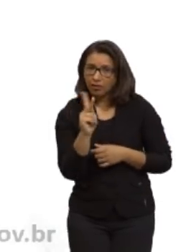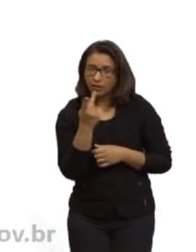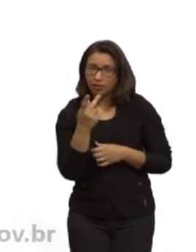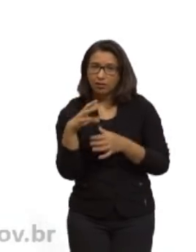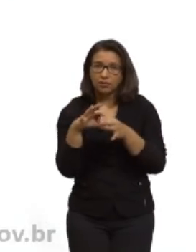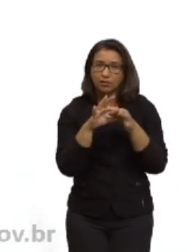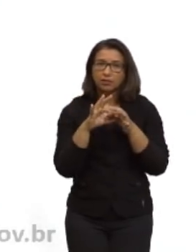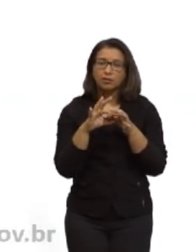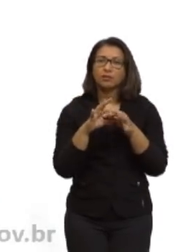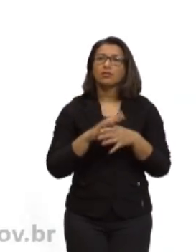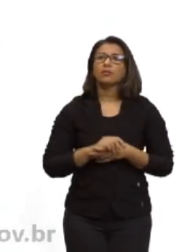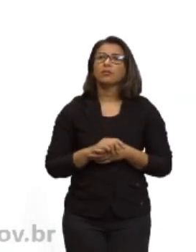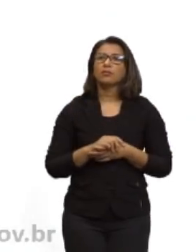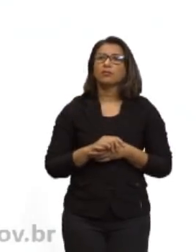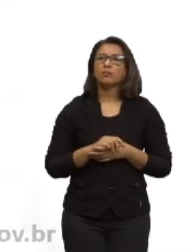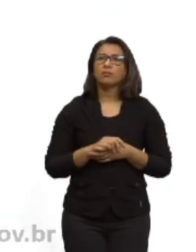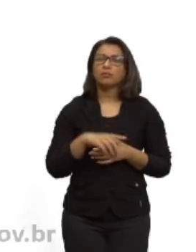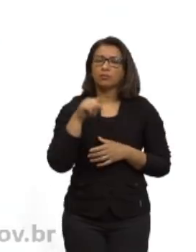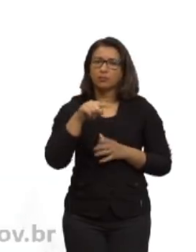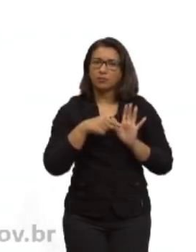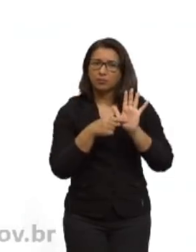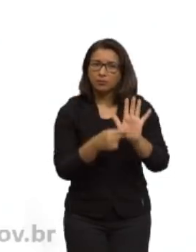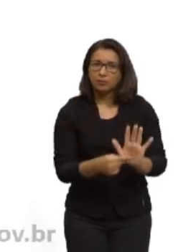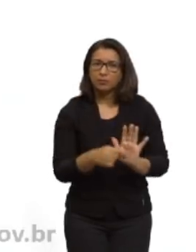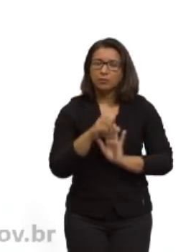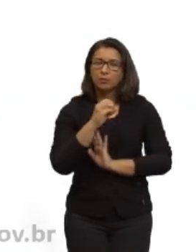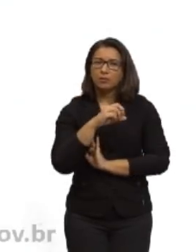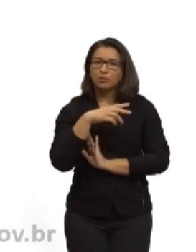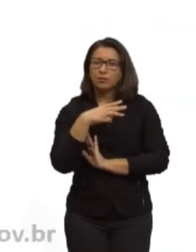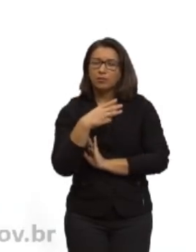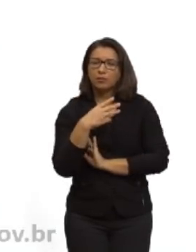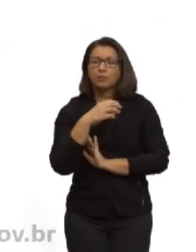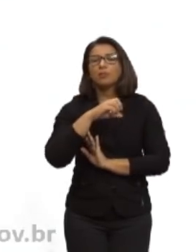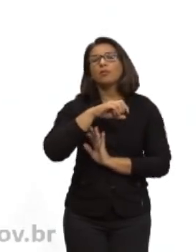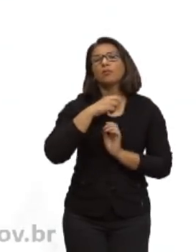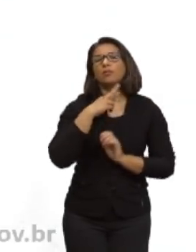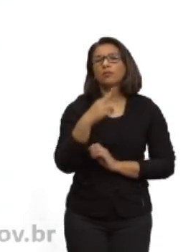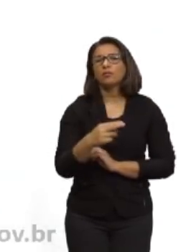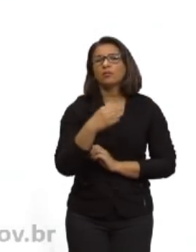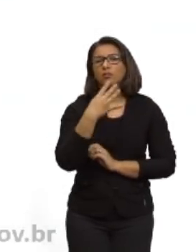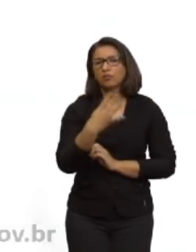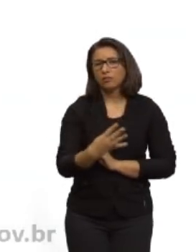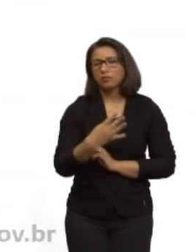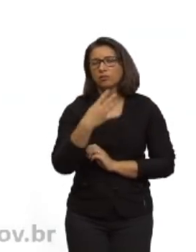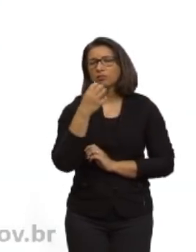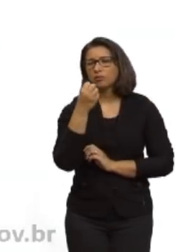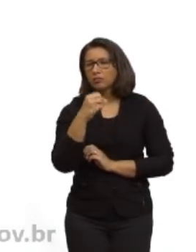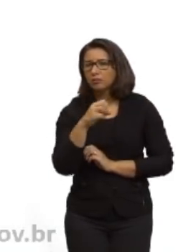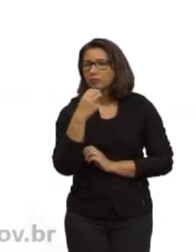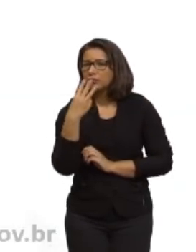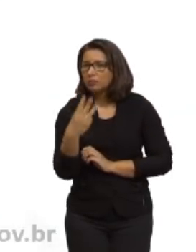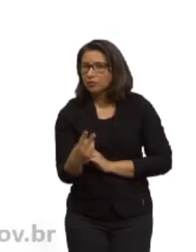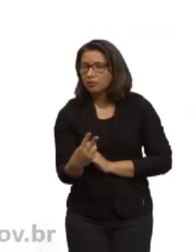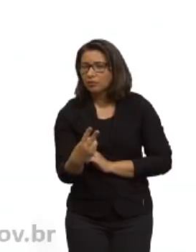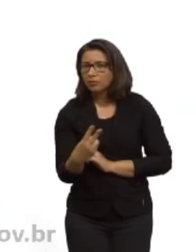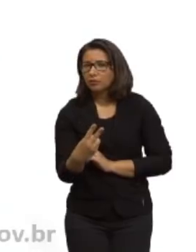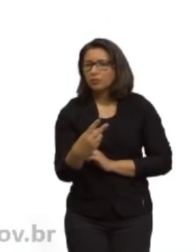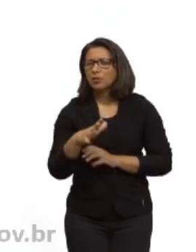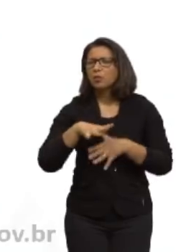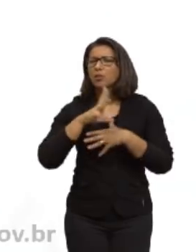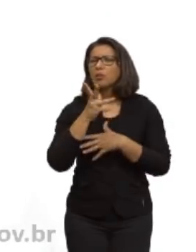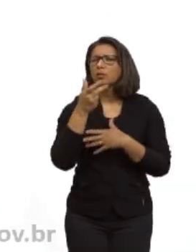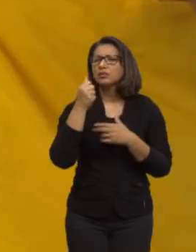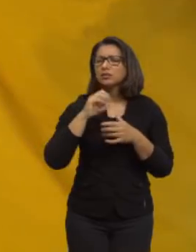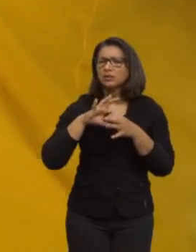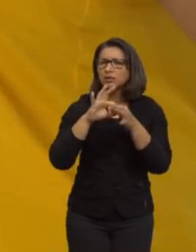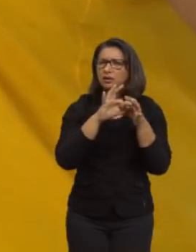h roubar daqui aqui ó h400 62,3 só que eu tenho quantas ligações